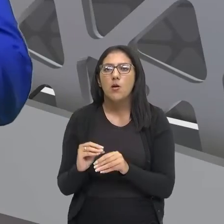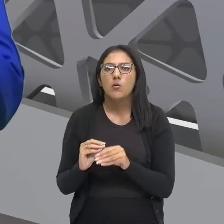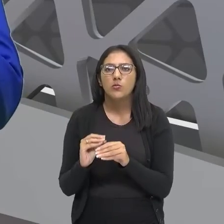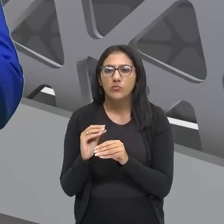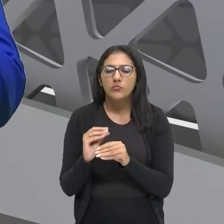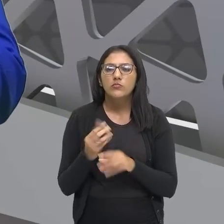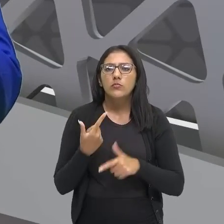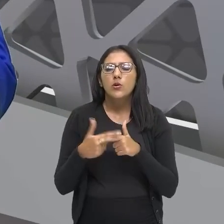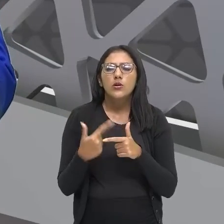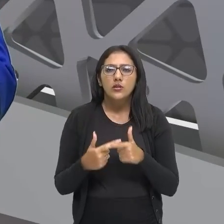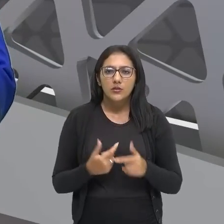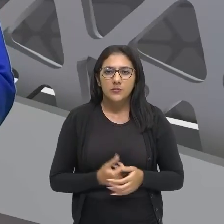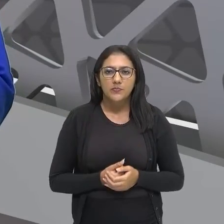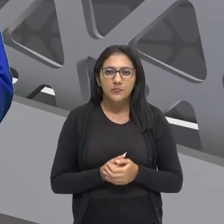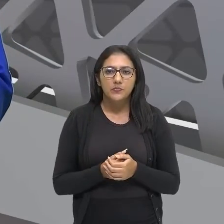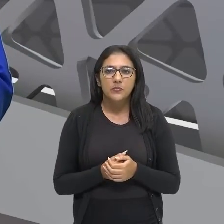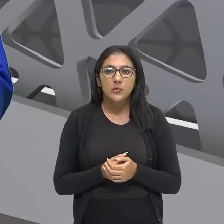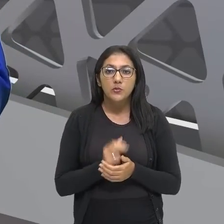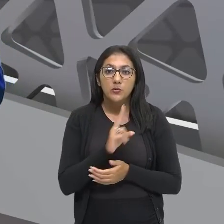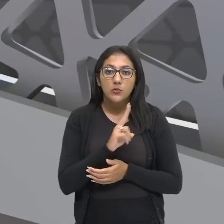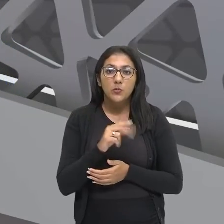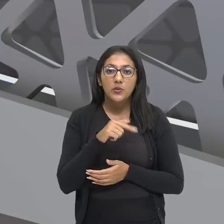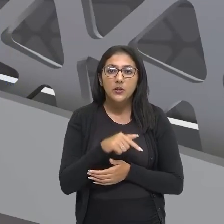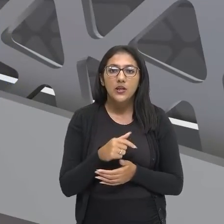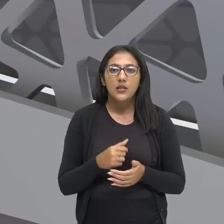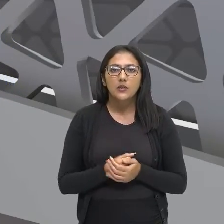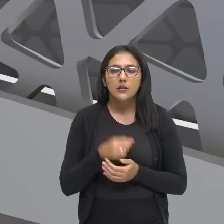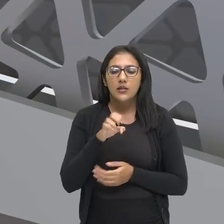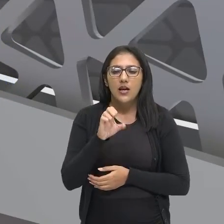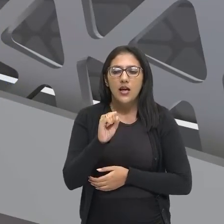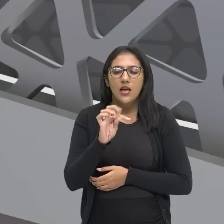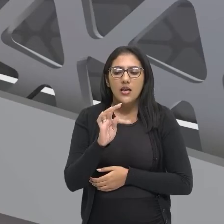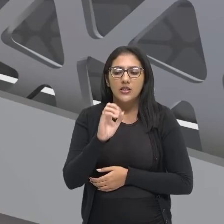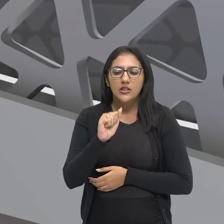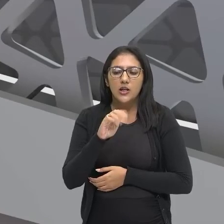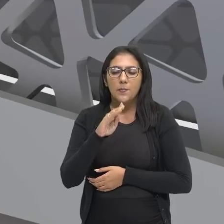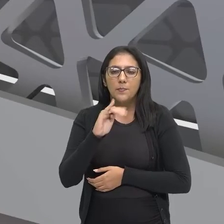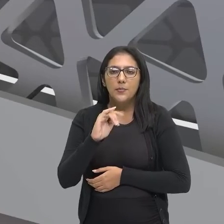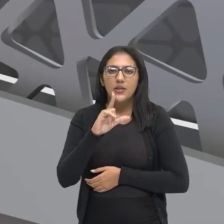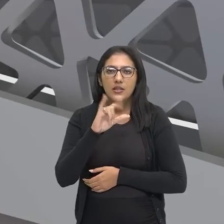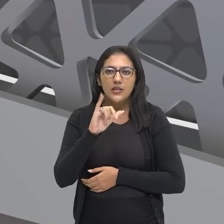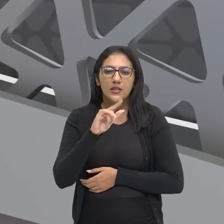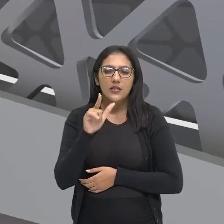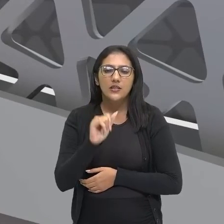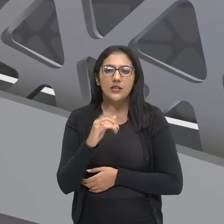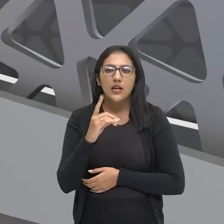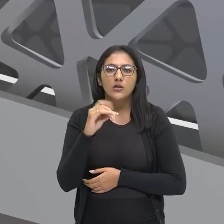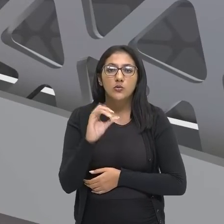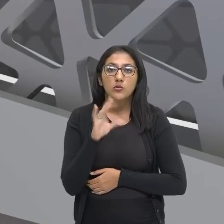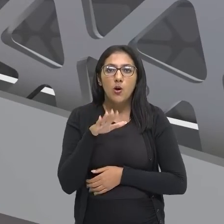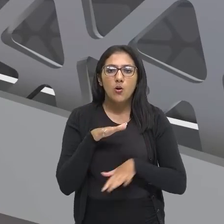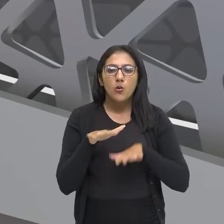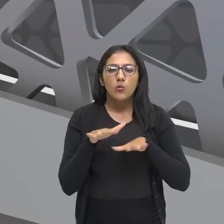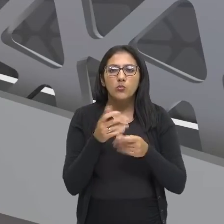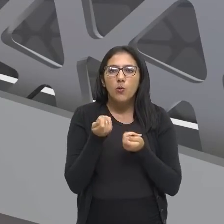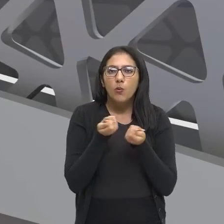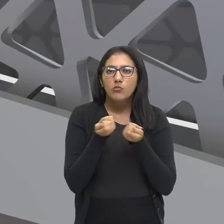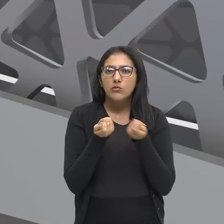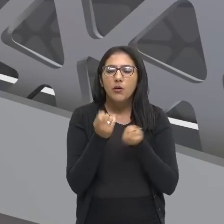tranquilamente salvar o meu arquivo, desligar o meu computador